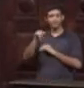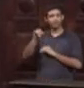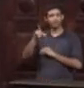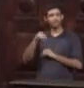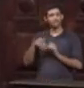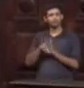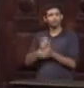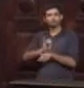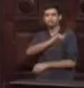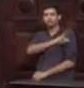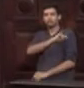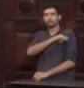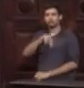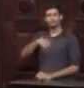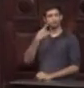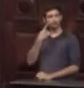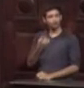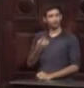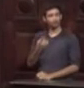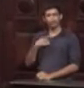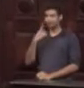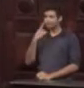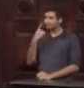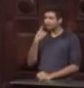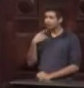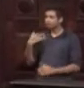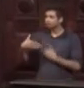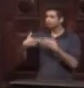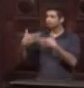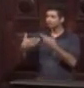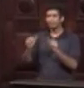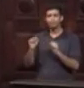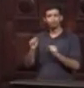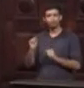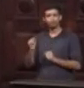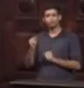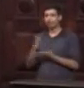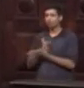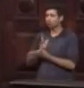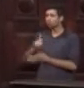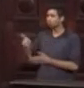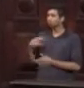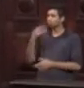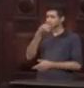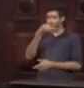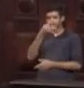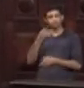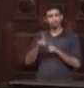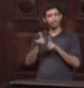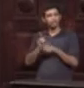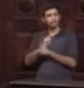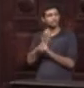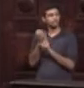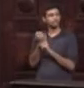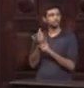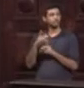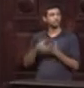nesse momento, custariam entender o que está em jogo. Professores organizados, uma associação inclusive criada,